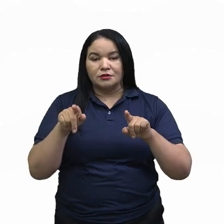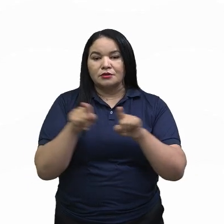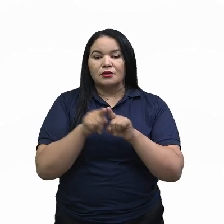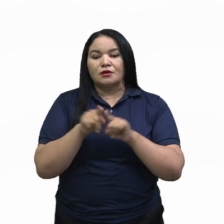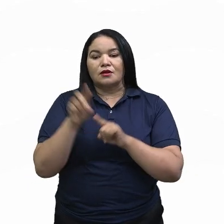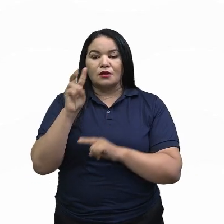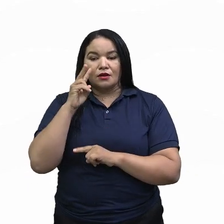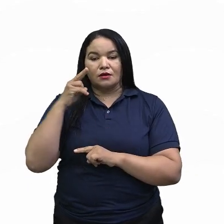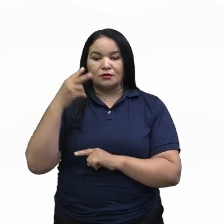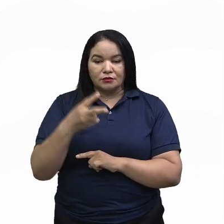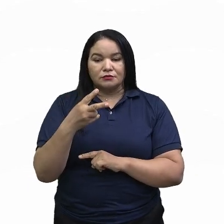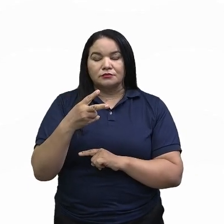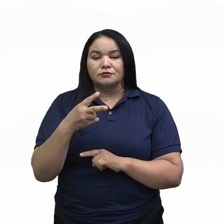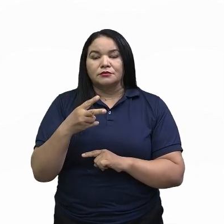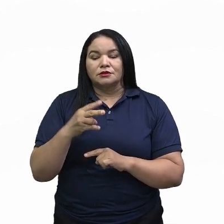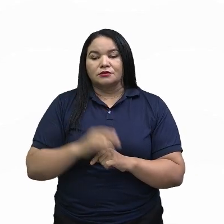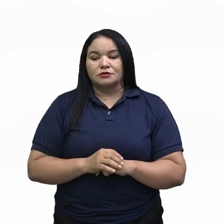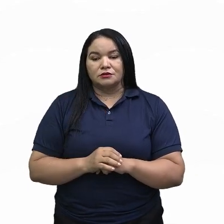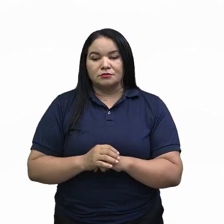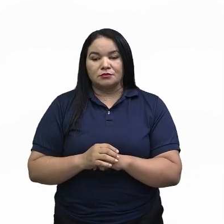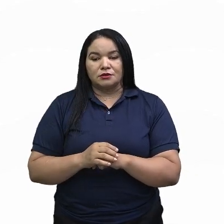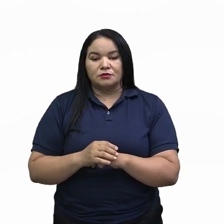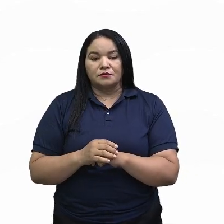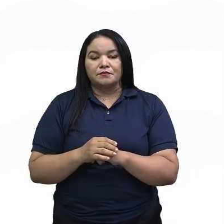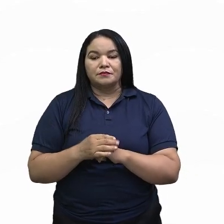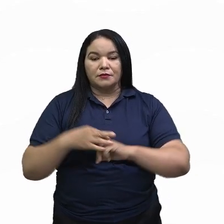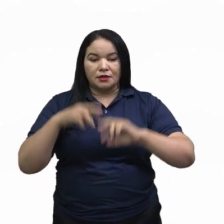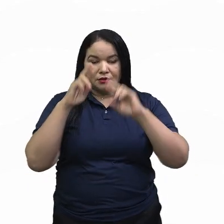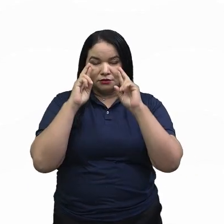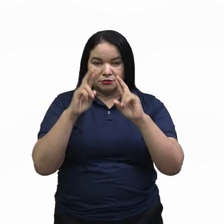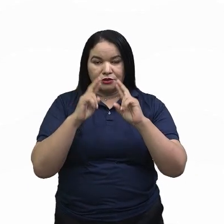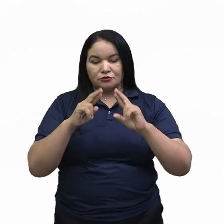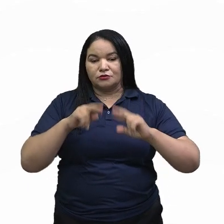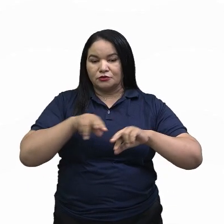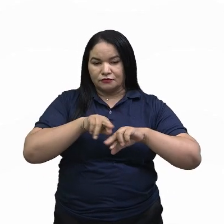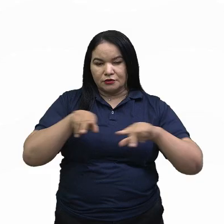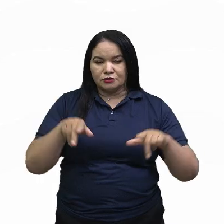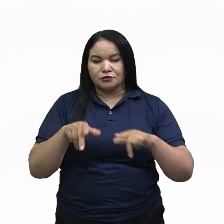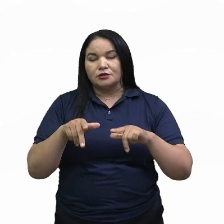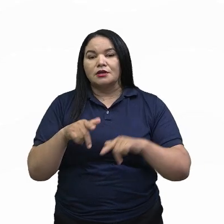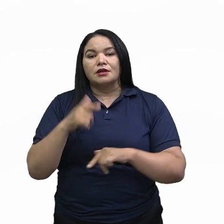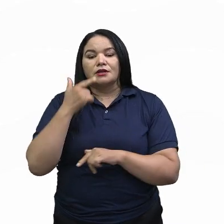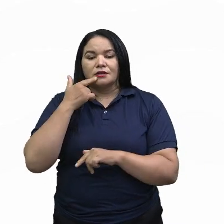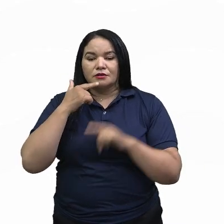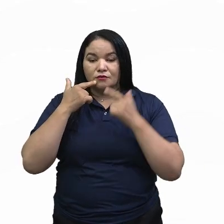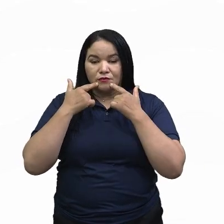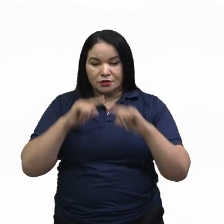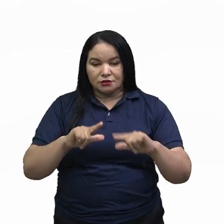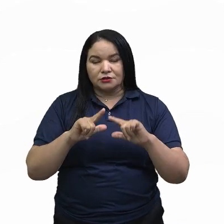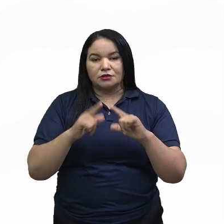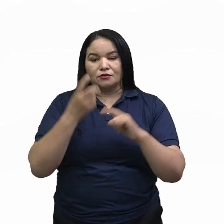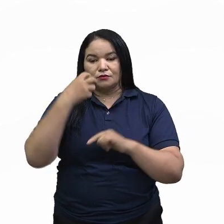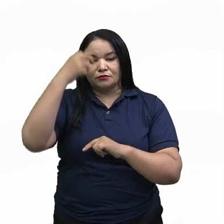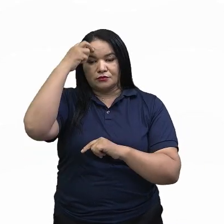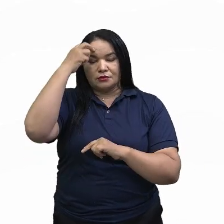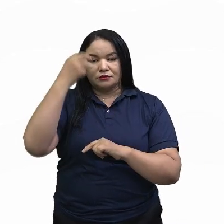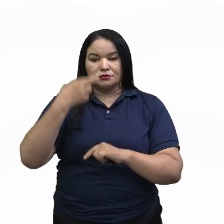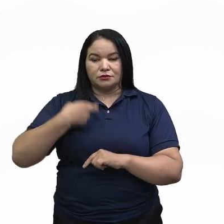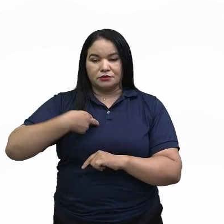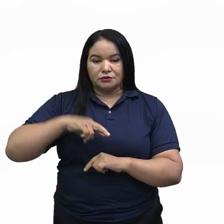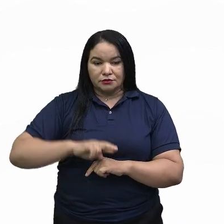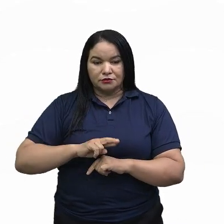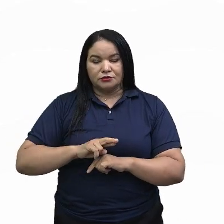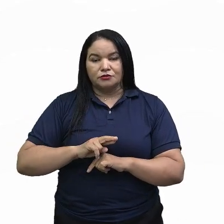grupos, bem como o reconhecimento e o respeito às diferenças linguísticas,